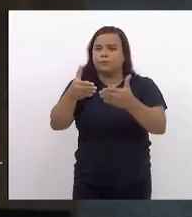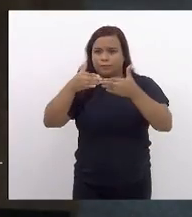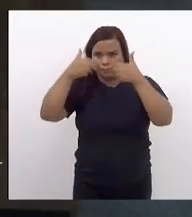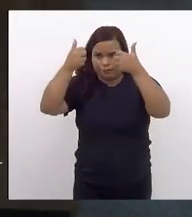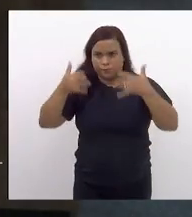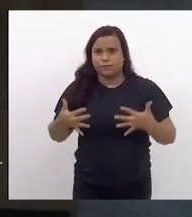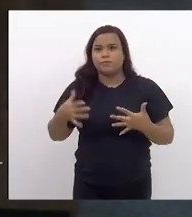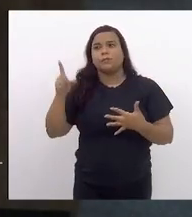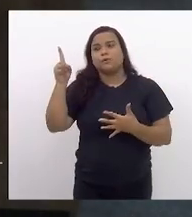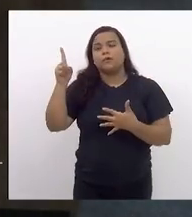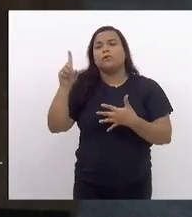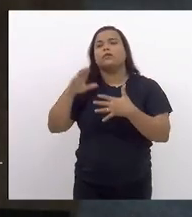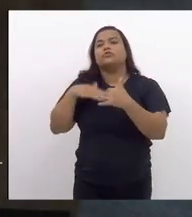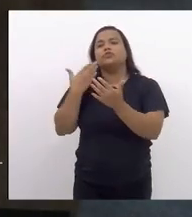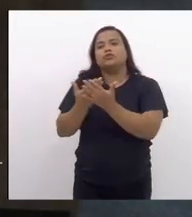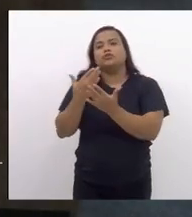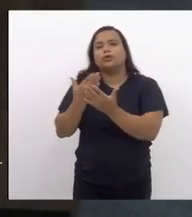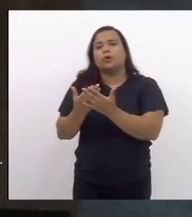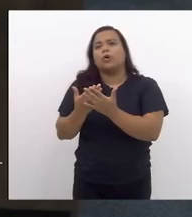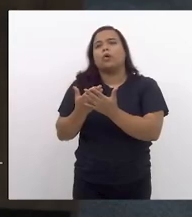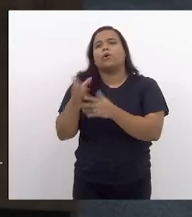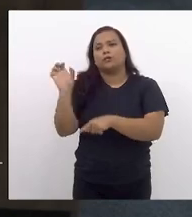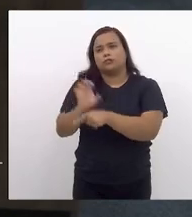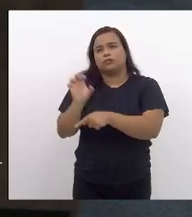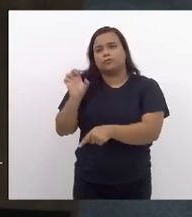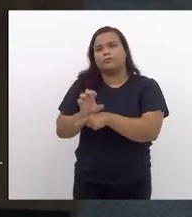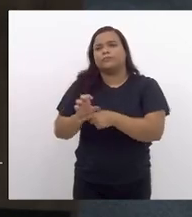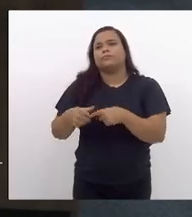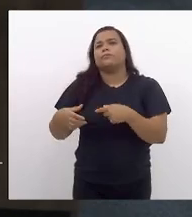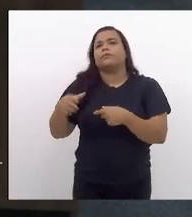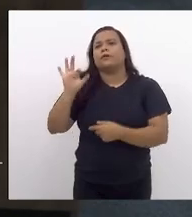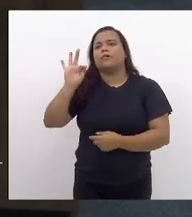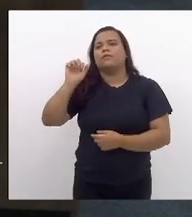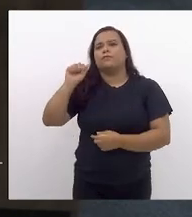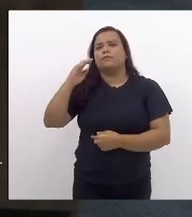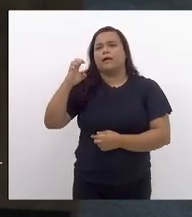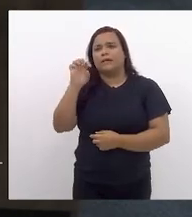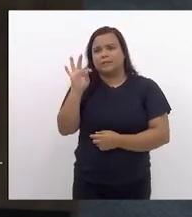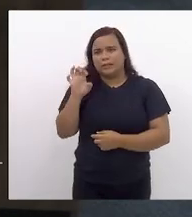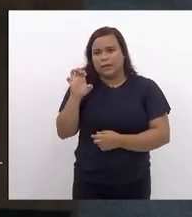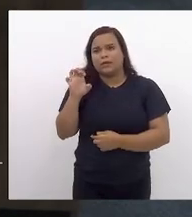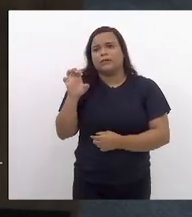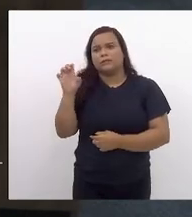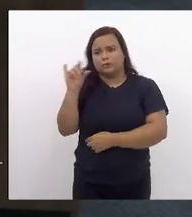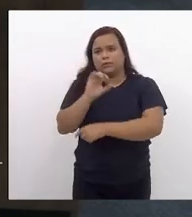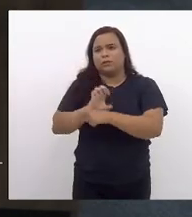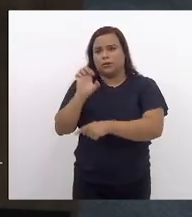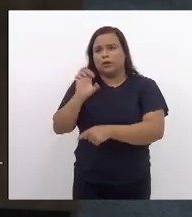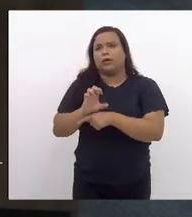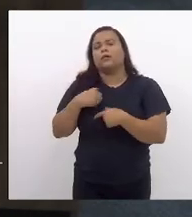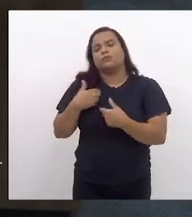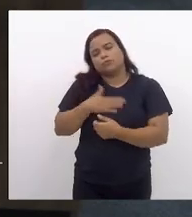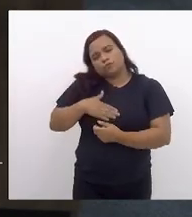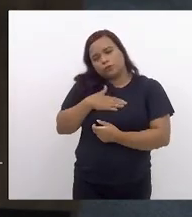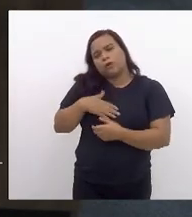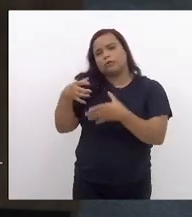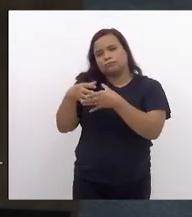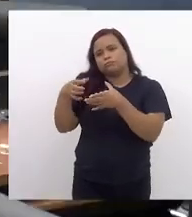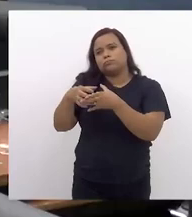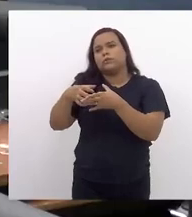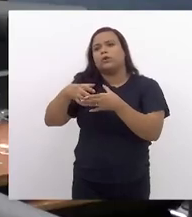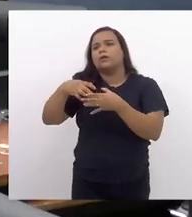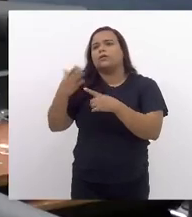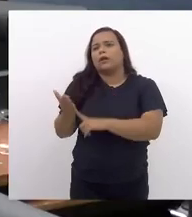escolas estaduais também na rede FAETEC, da Secretaria de Ciência e Tecnologia, eu queria que a Comissão de Ciência e Tecnologia pudesse emitir parecer também depois sobre esse